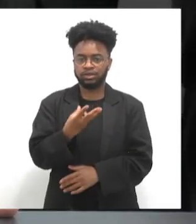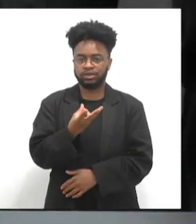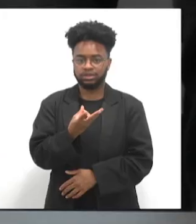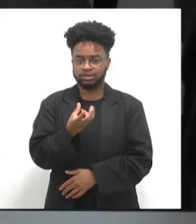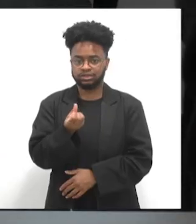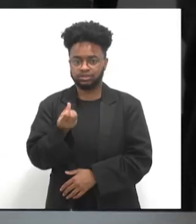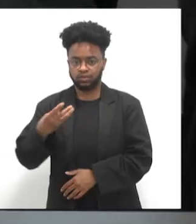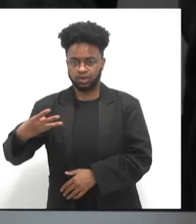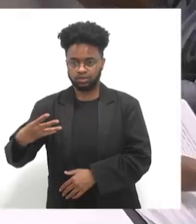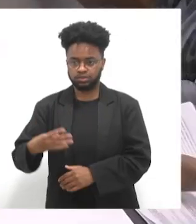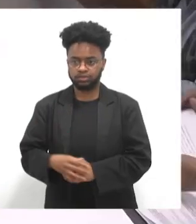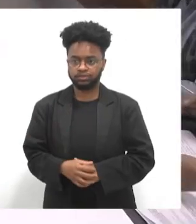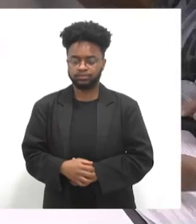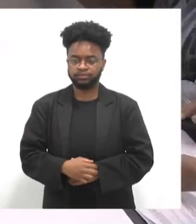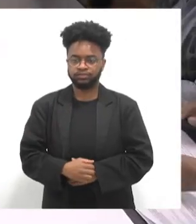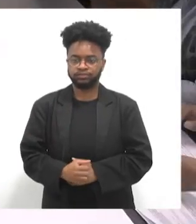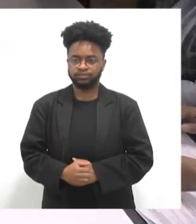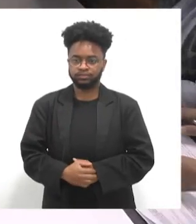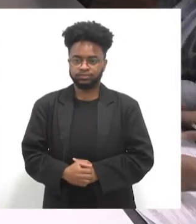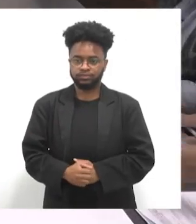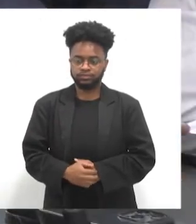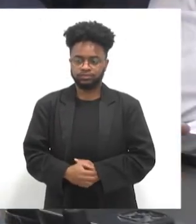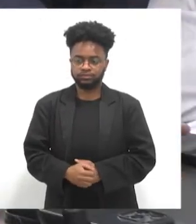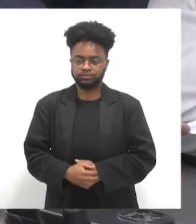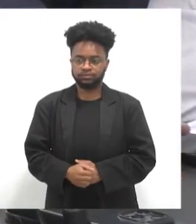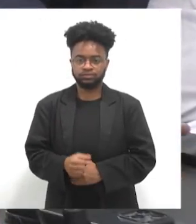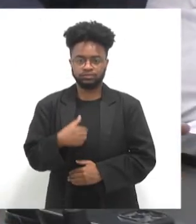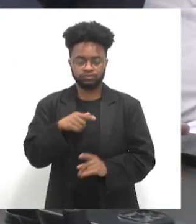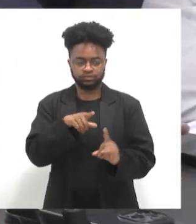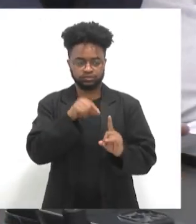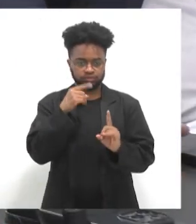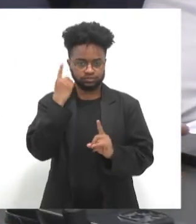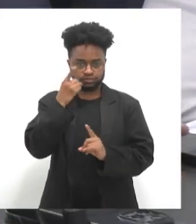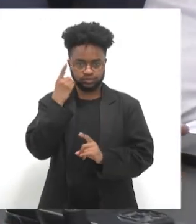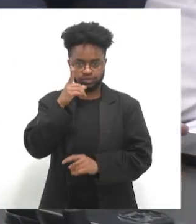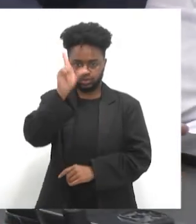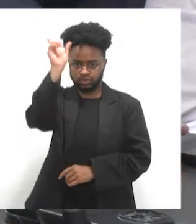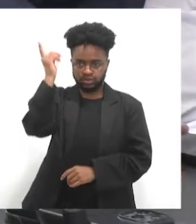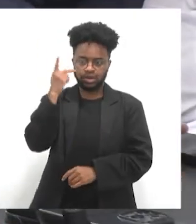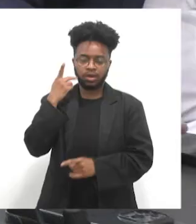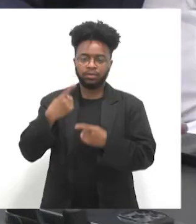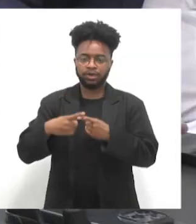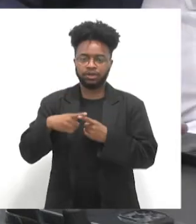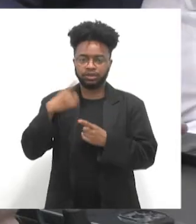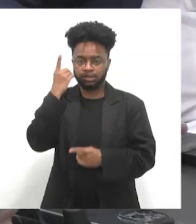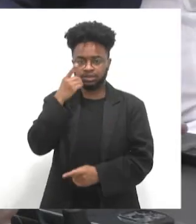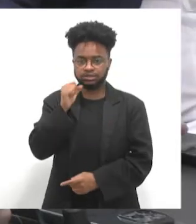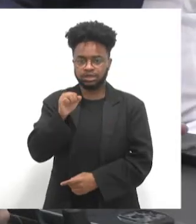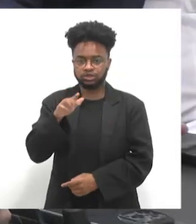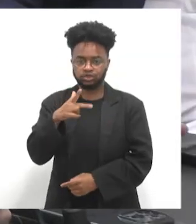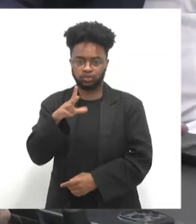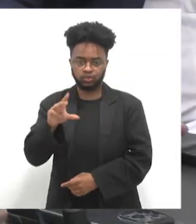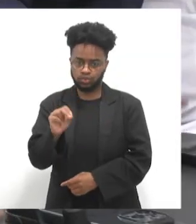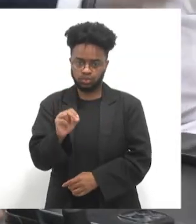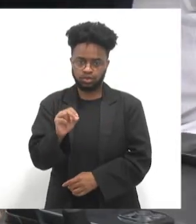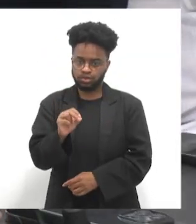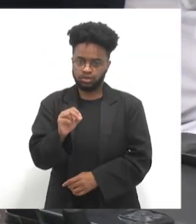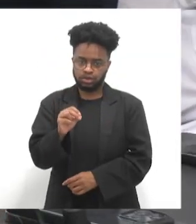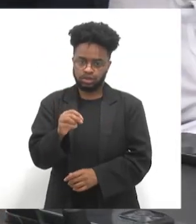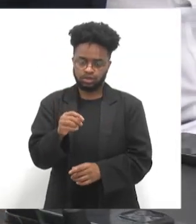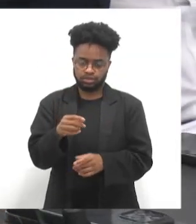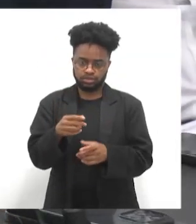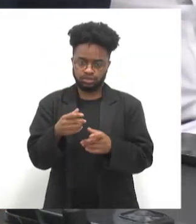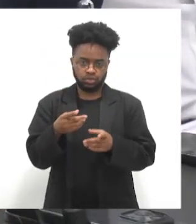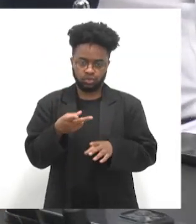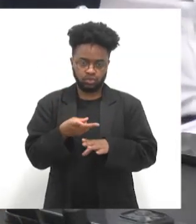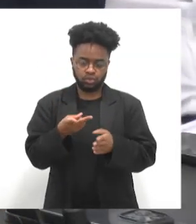4.320/64. Então, vou designar o deputado Luiz Paulo, como o deputado Dr. Serginho não está mais conosco aqui na CCJ, no mandato, vou designar o deputado Luiz